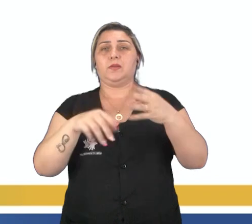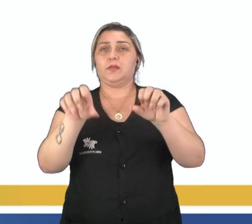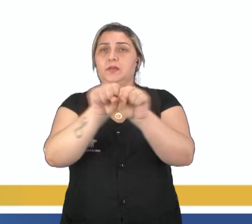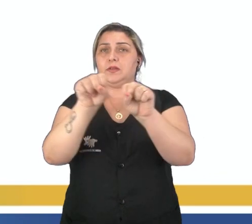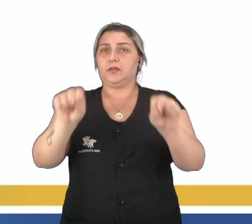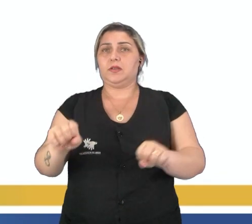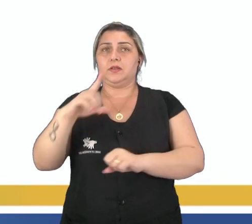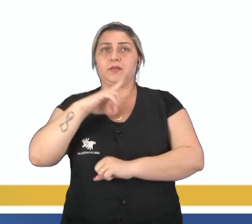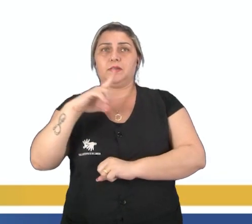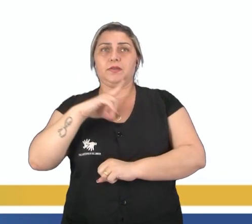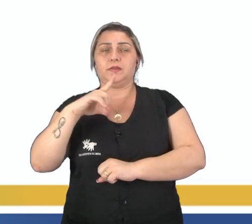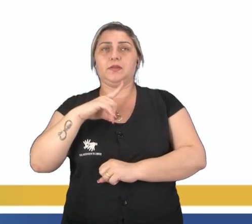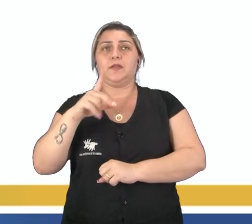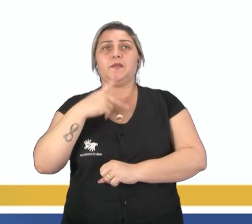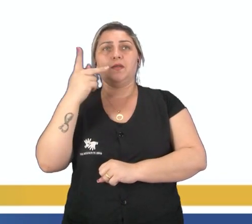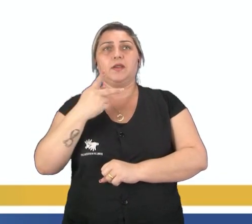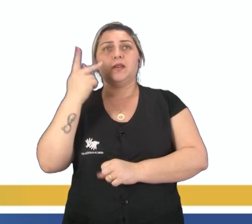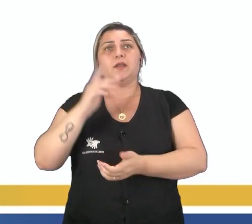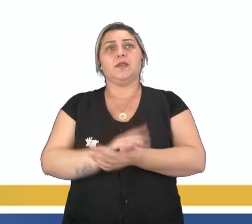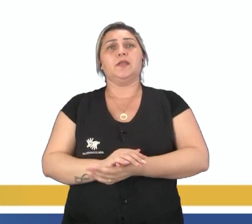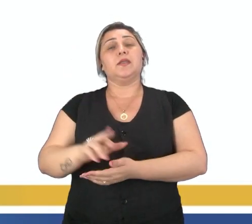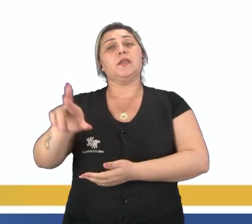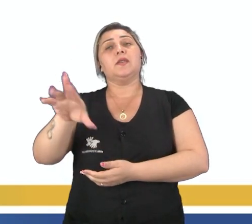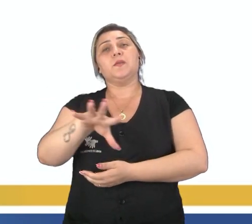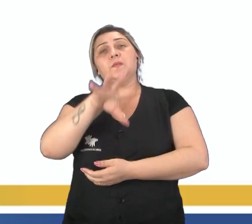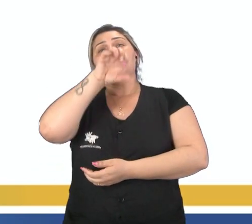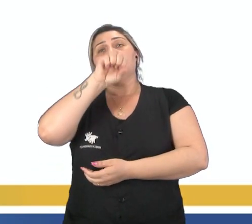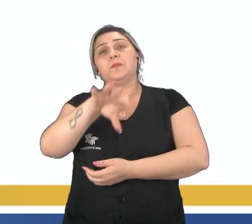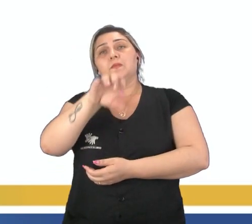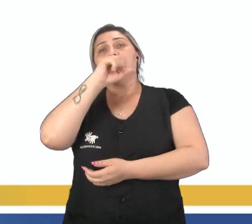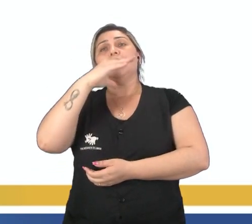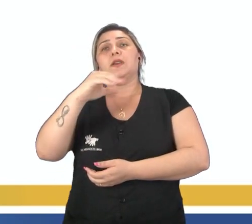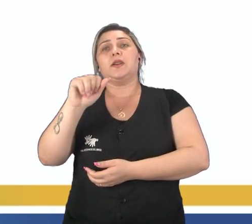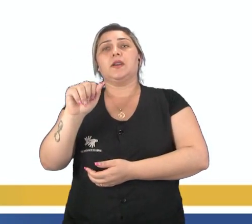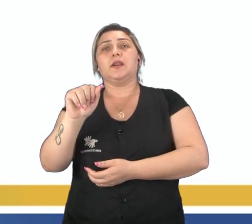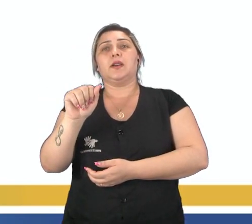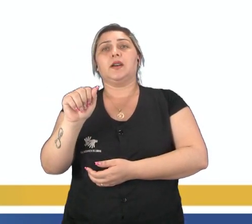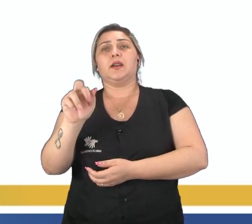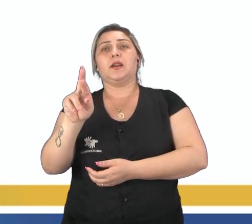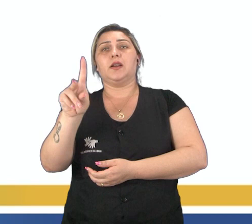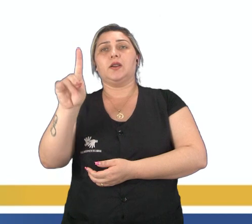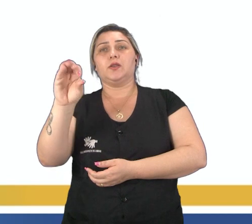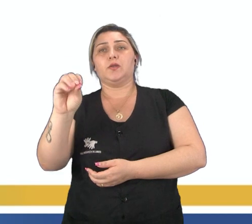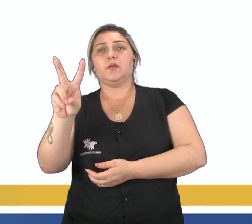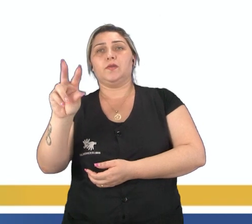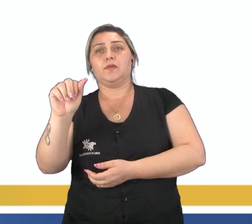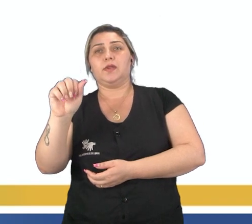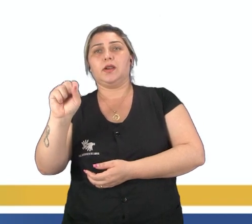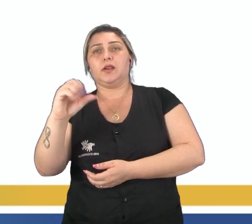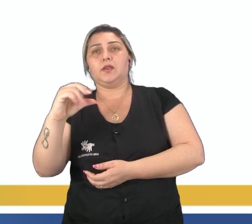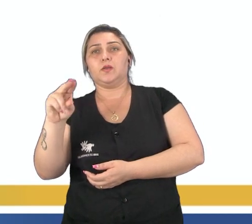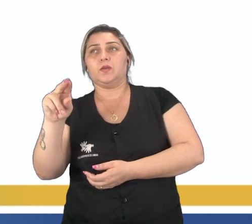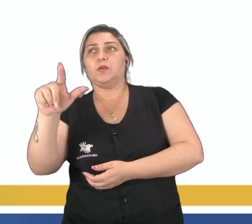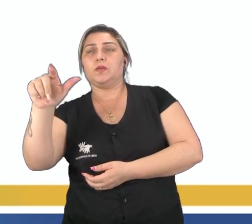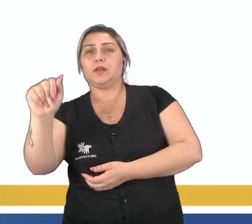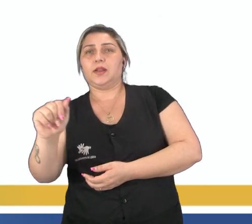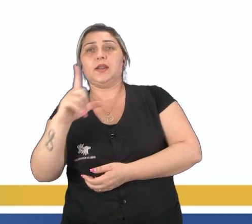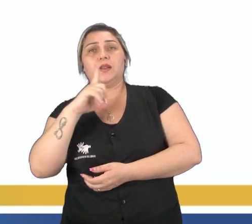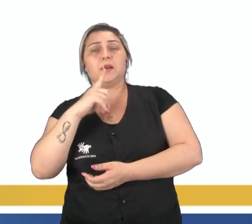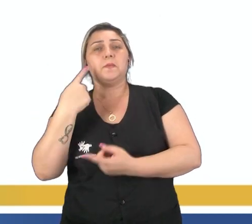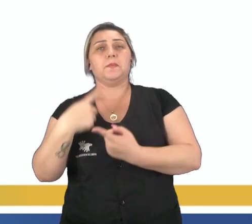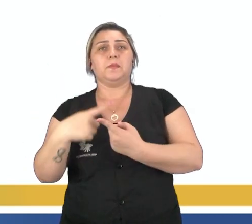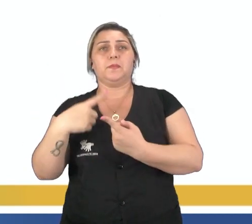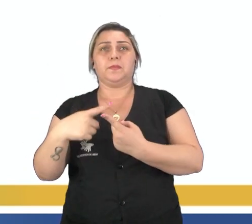sistemas que a gente tem, né? Quando a gente fala do sistema respiratório e do cardiovascular, eles vão estar aí juntinhos, por quê? Porque apesar de